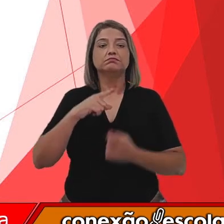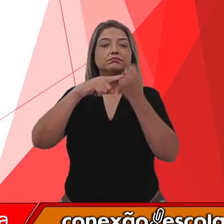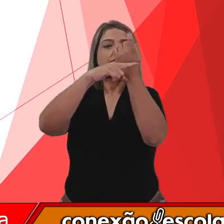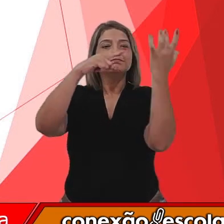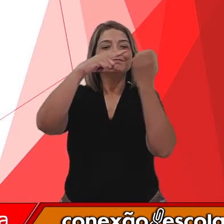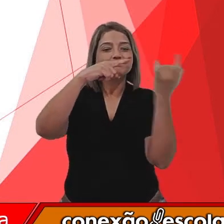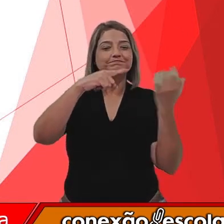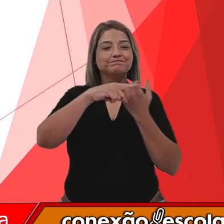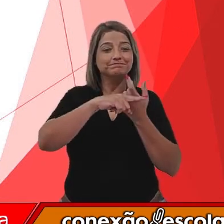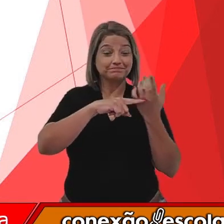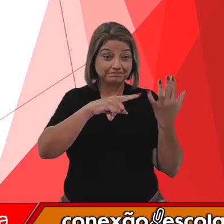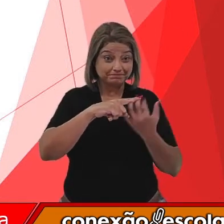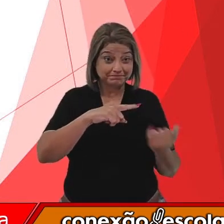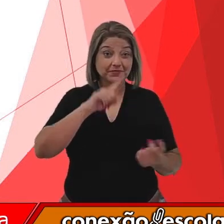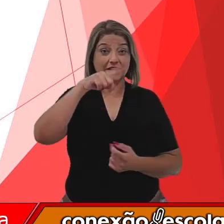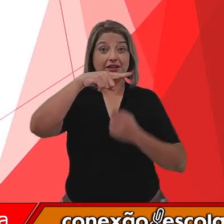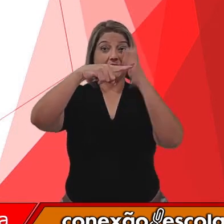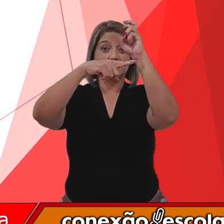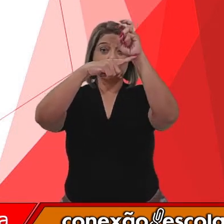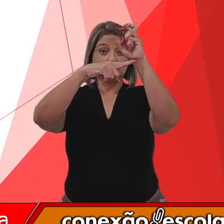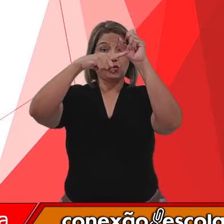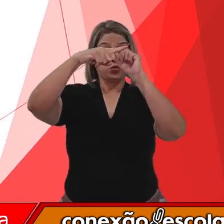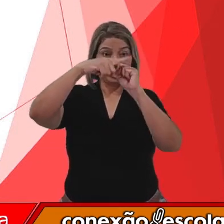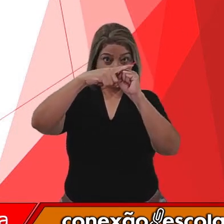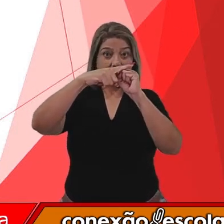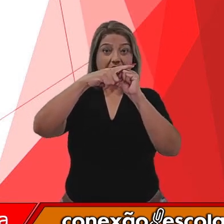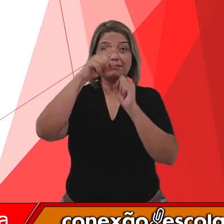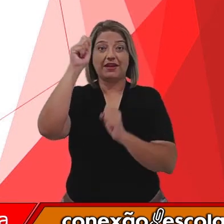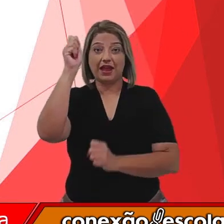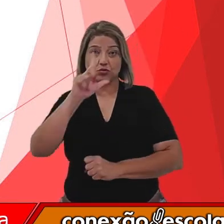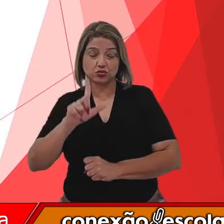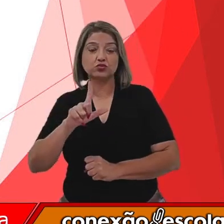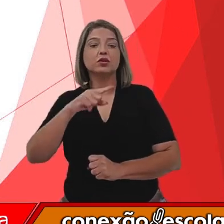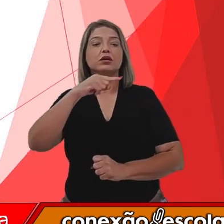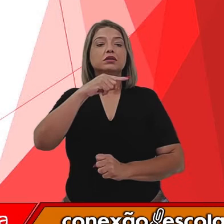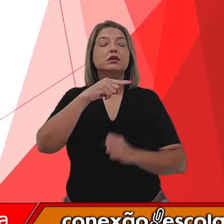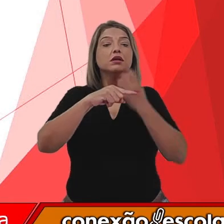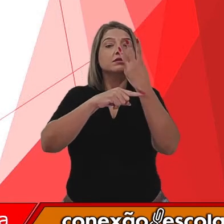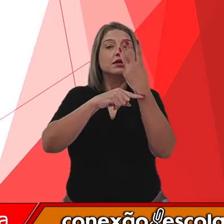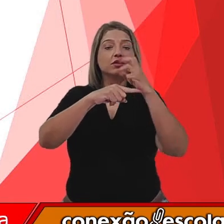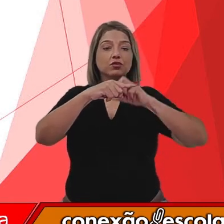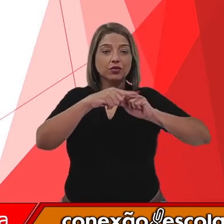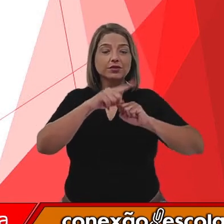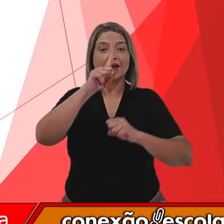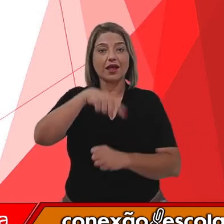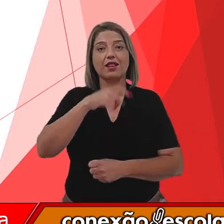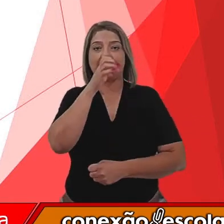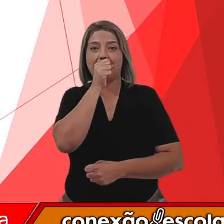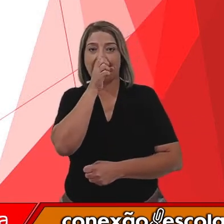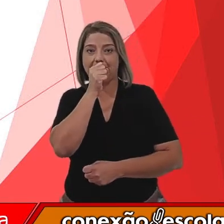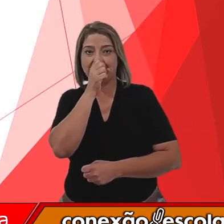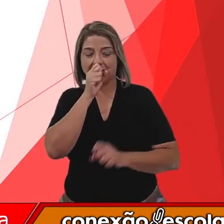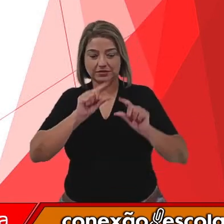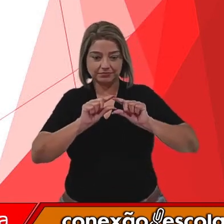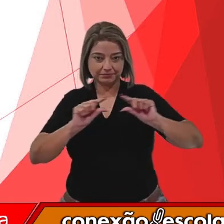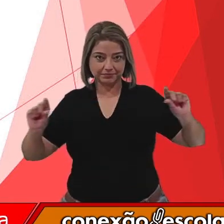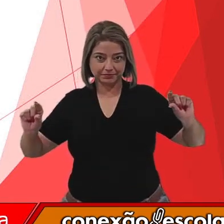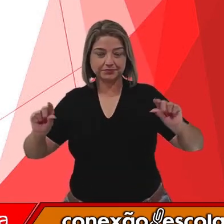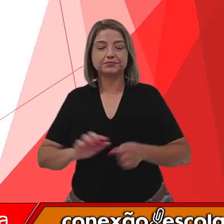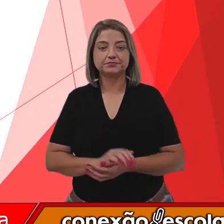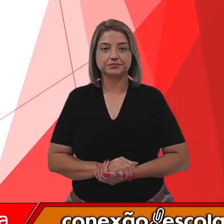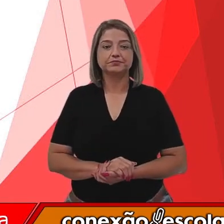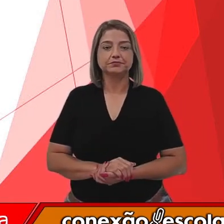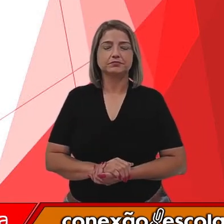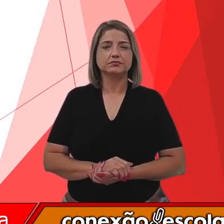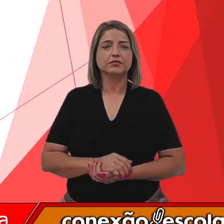representa 5/8, que está de azul, e a outra 3/8, que está de laranja.